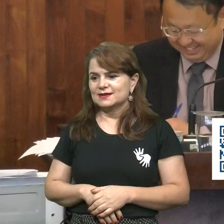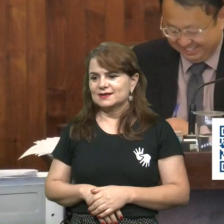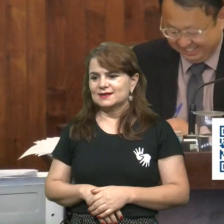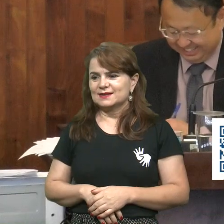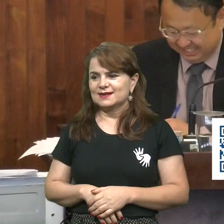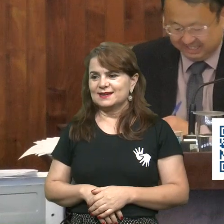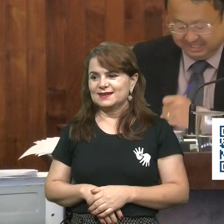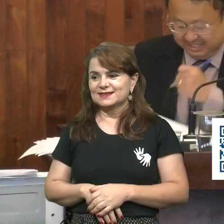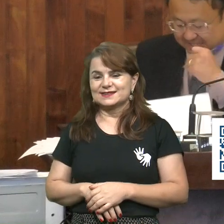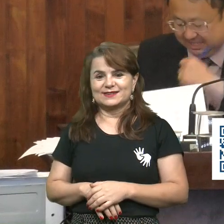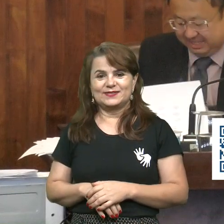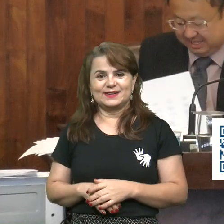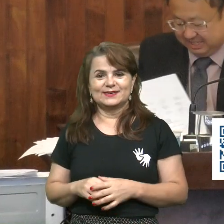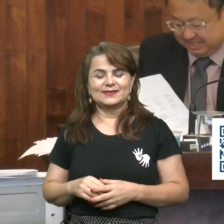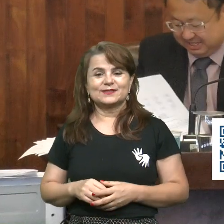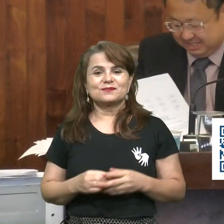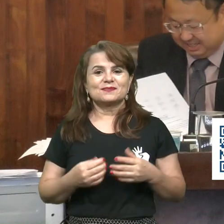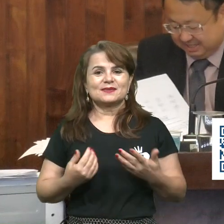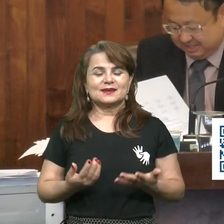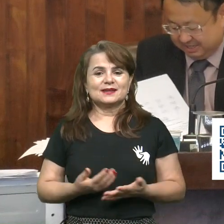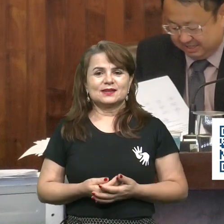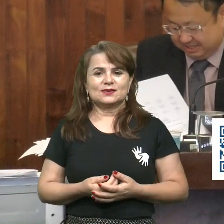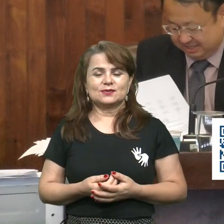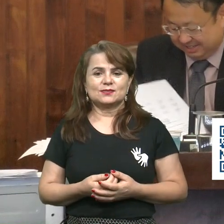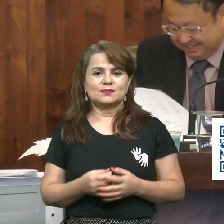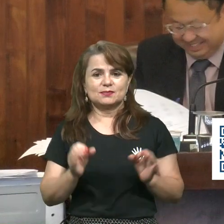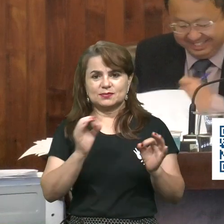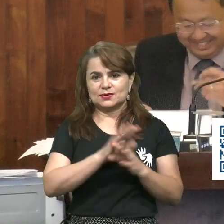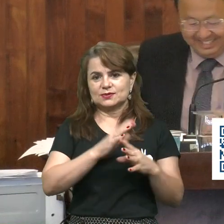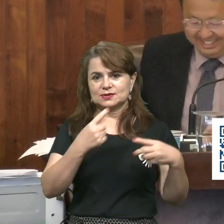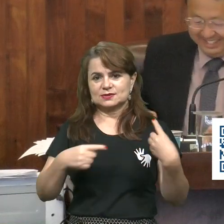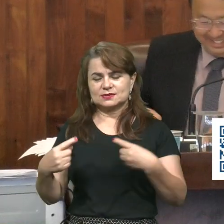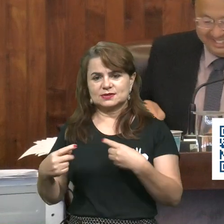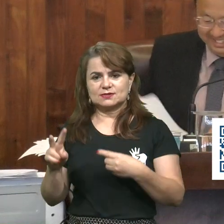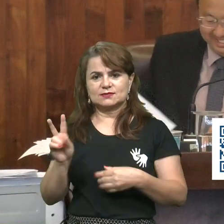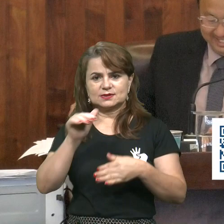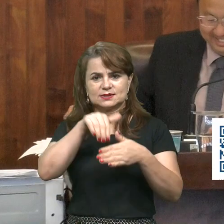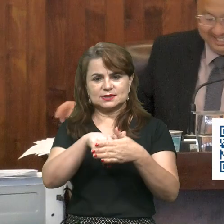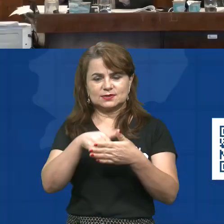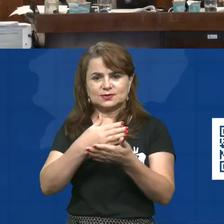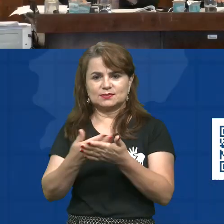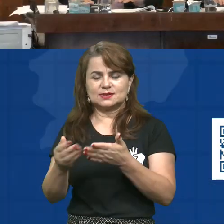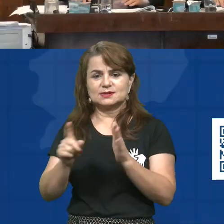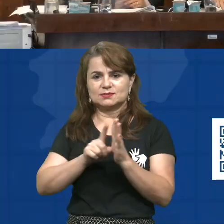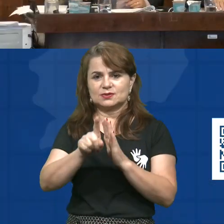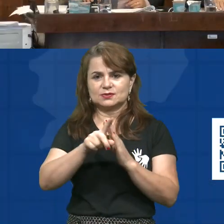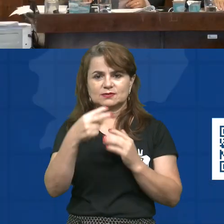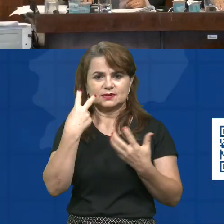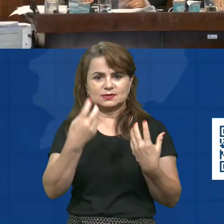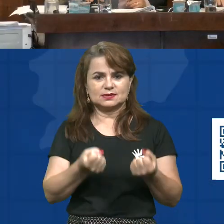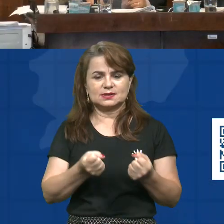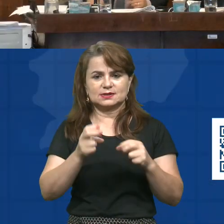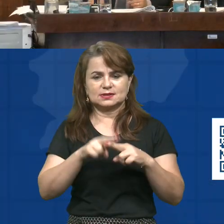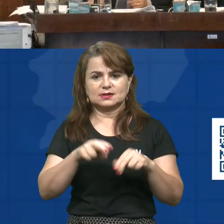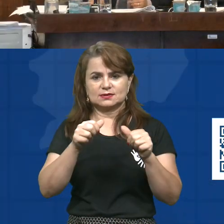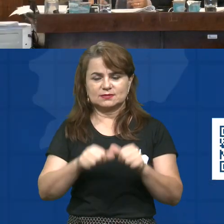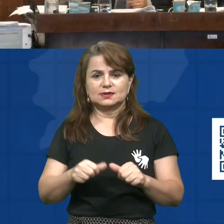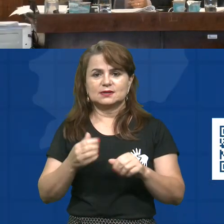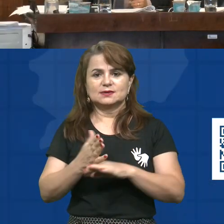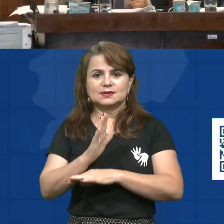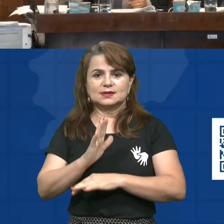Em discussão, requerimento. Não havendo vereadores inscritos, está em discussão, está em votação. Os vereadores que estão favoráveis, permaneçam como se encontram. Aprovado.